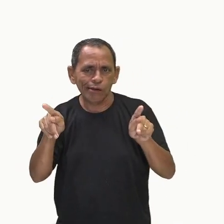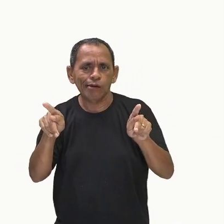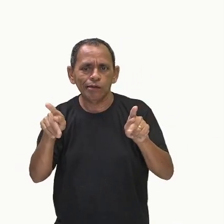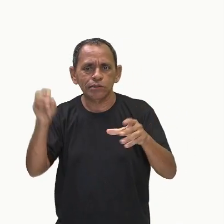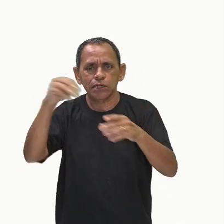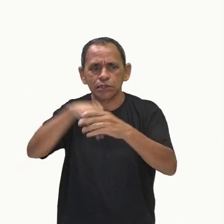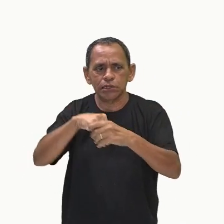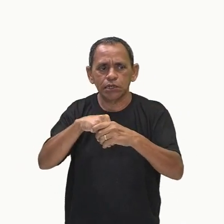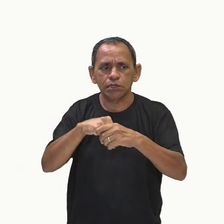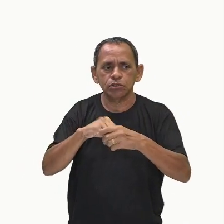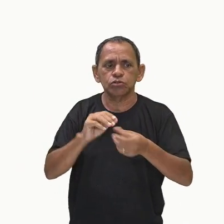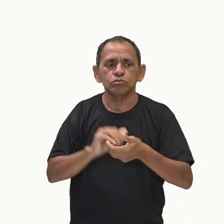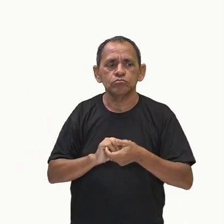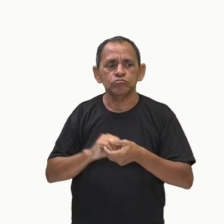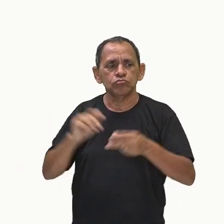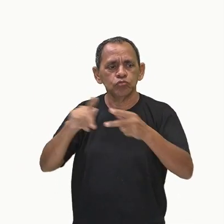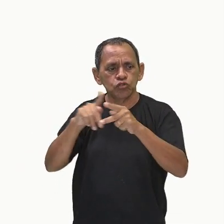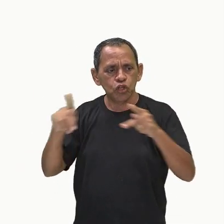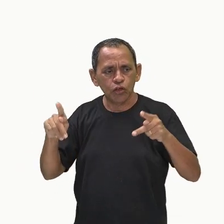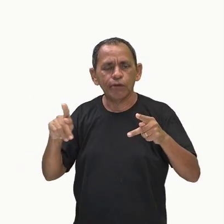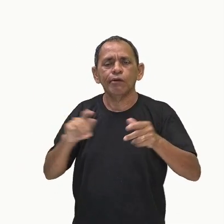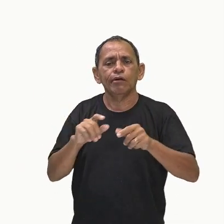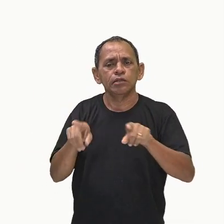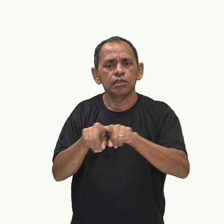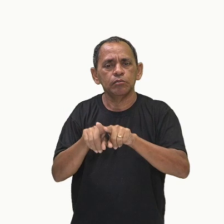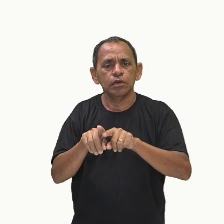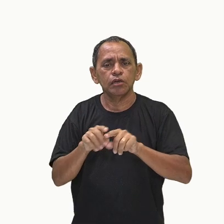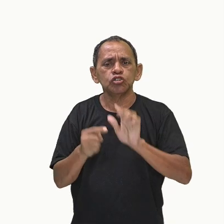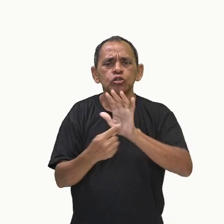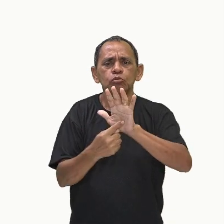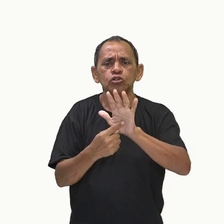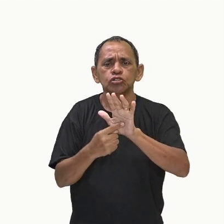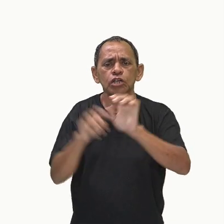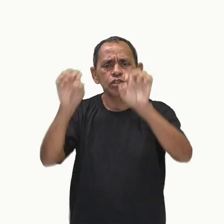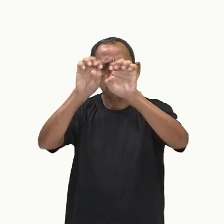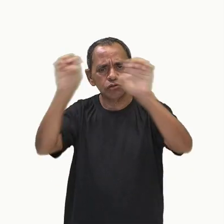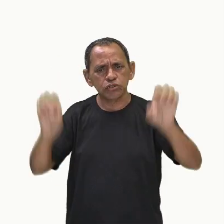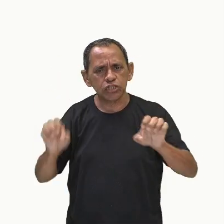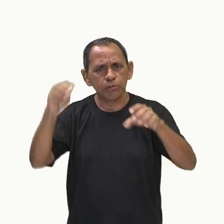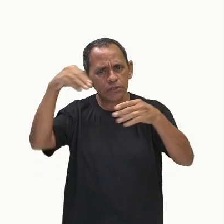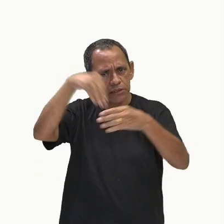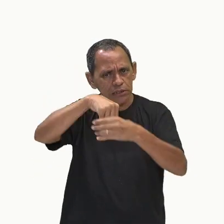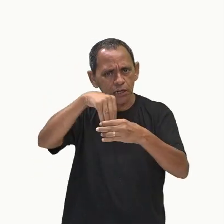né? Isso aí que vai ser mostrado esquematicamente para vocês.